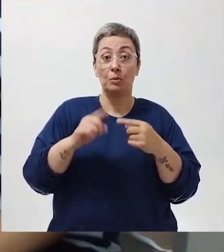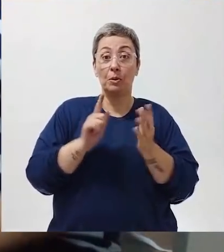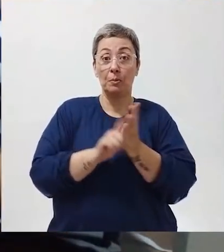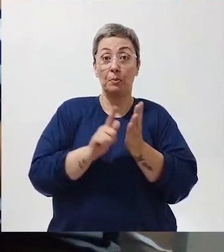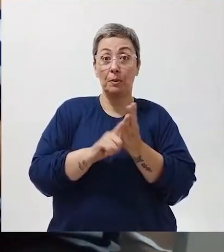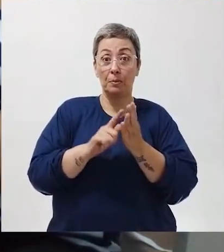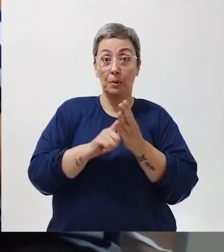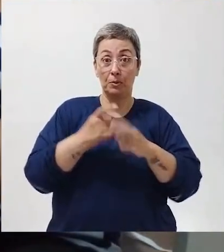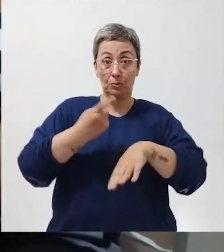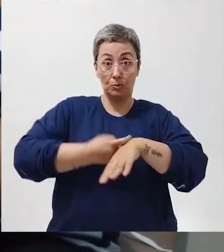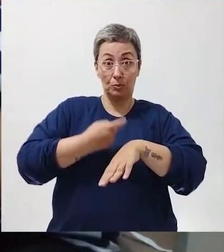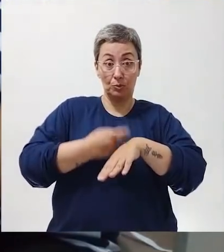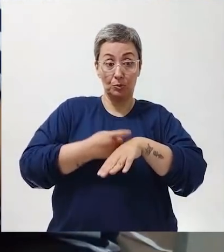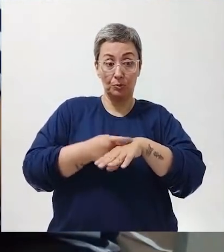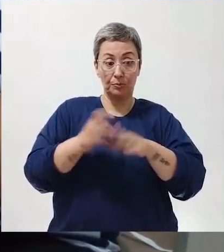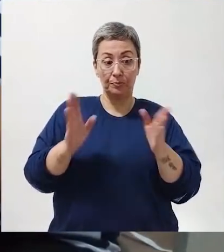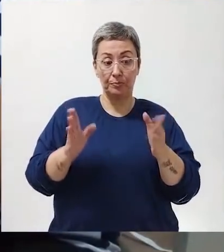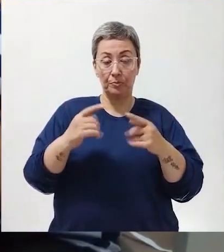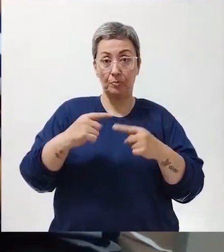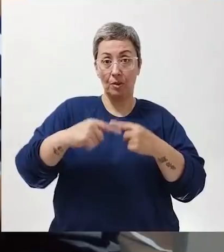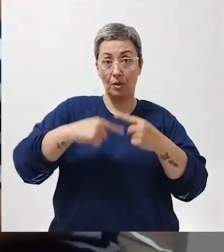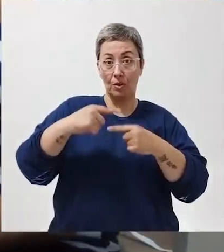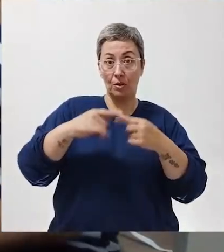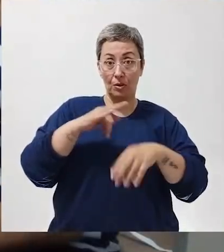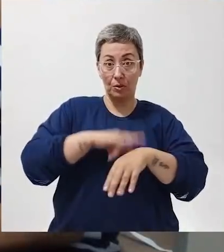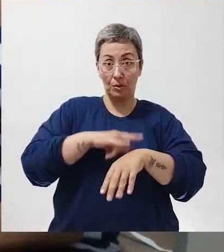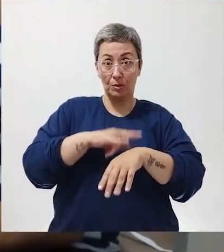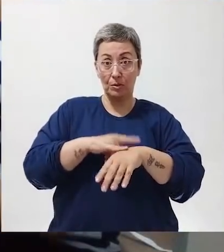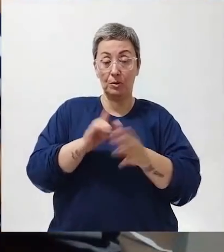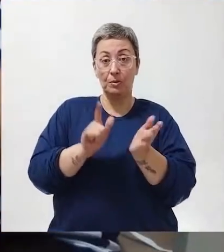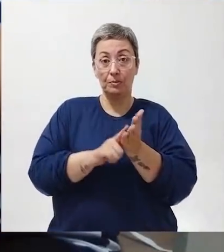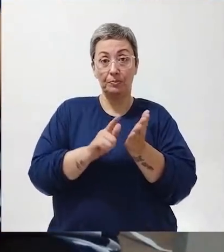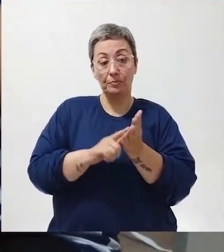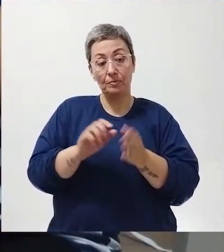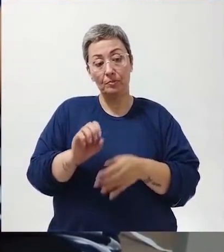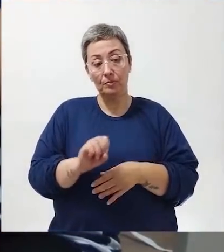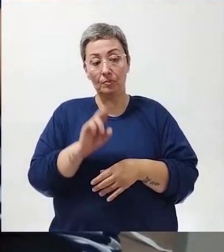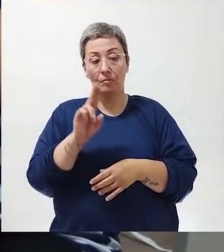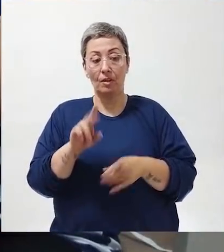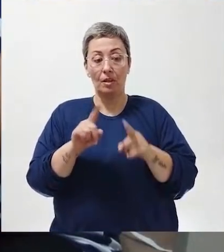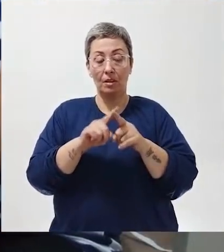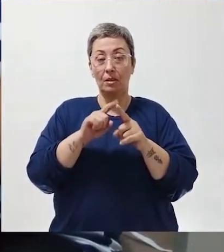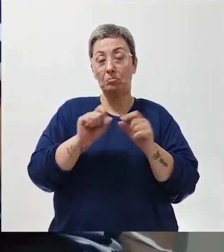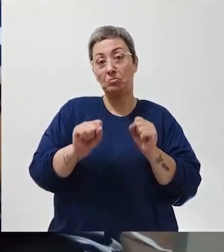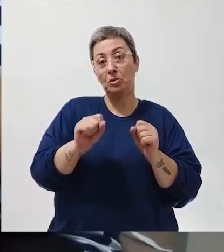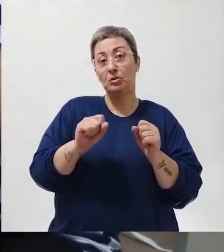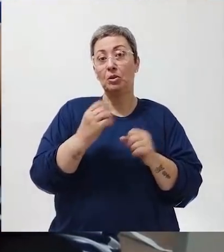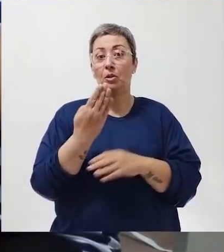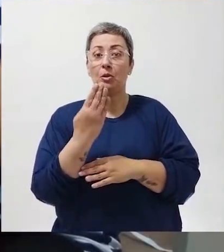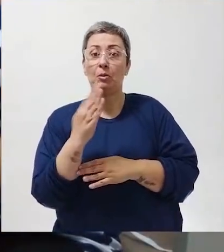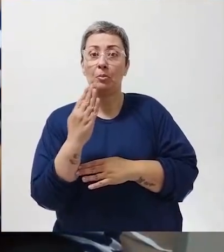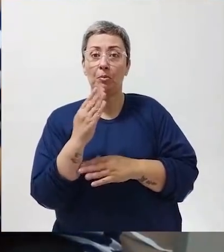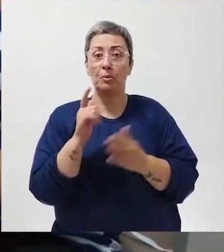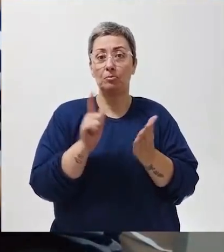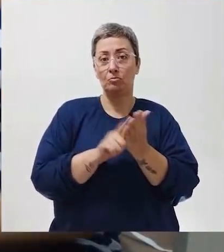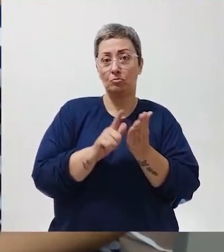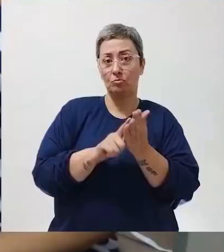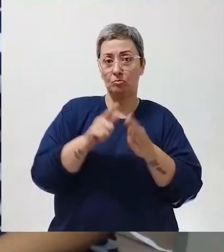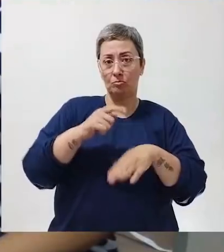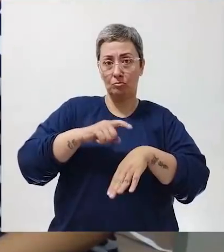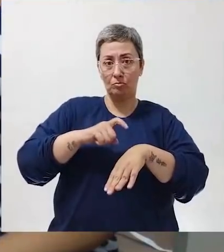um pedaço de papelão, rolinhos de papel higiênico, ou eu fiz essa versão que também são pedacinhos de